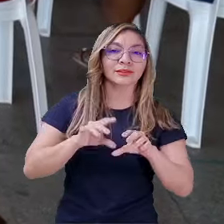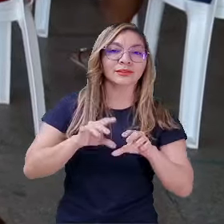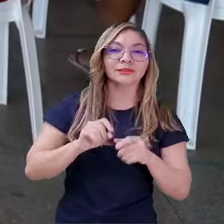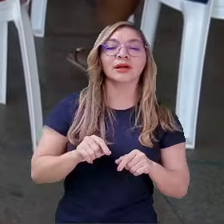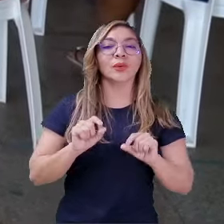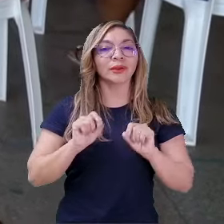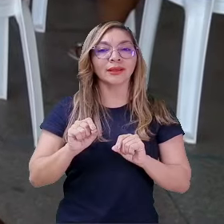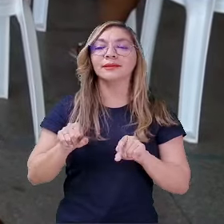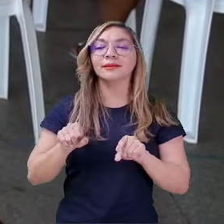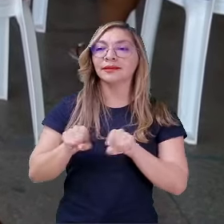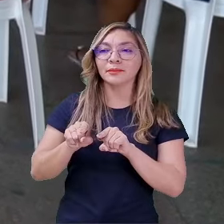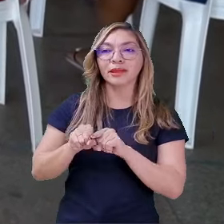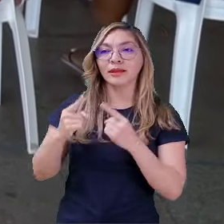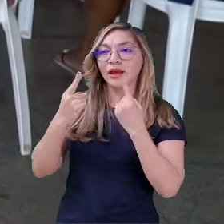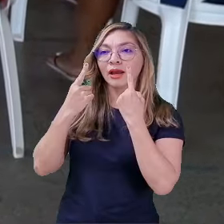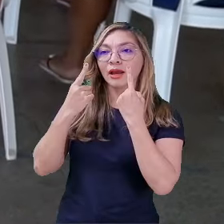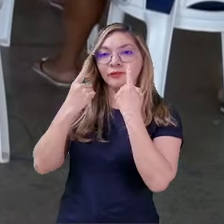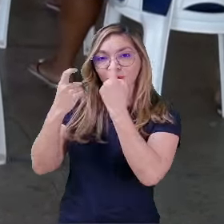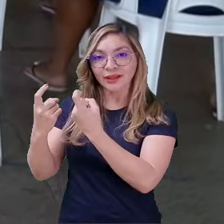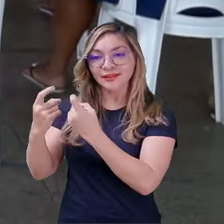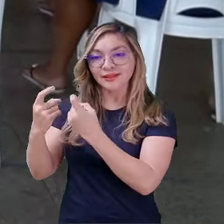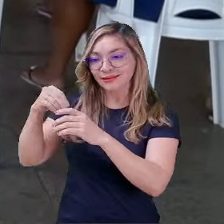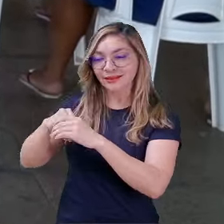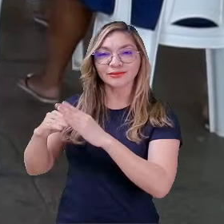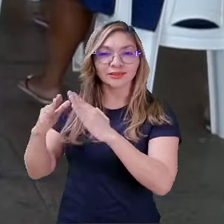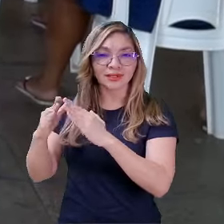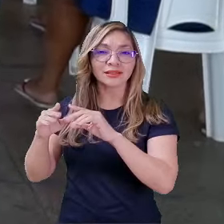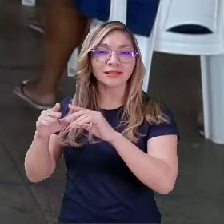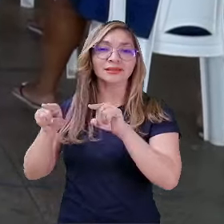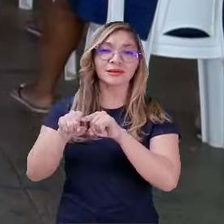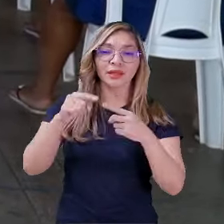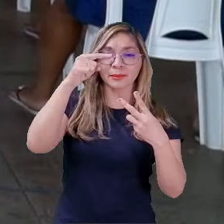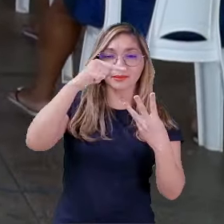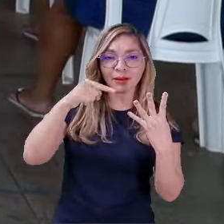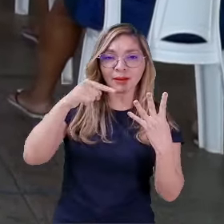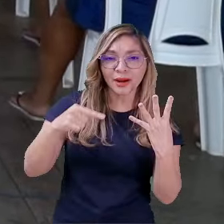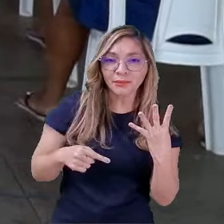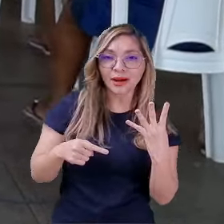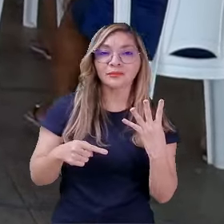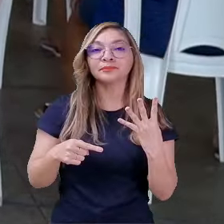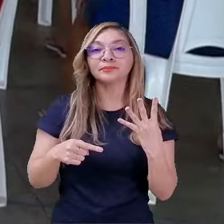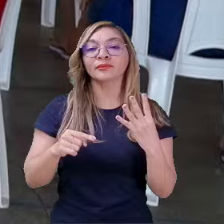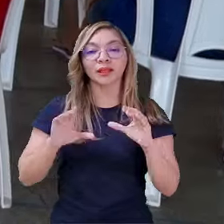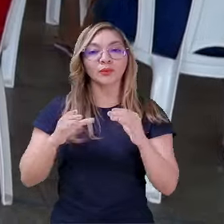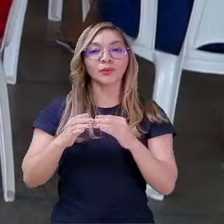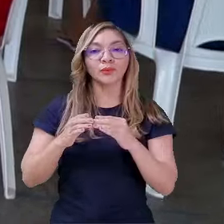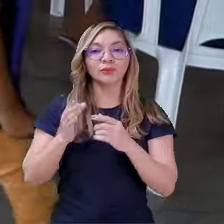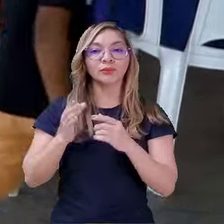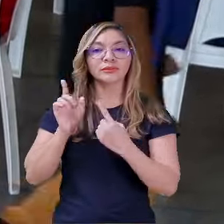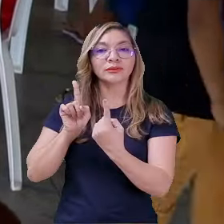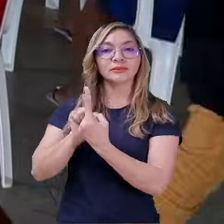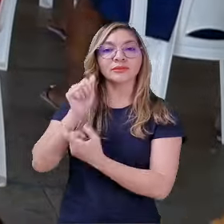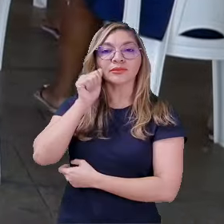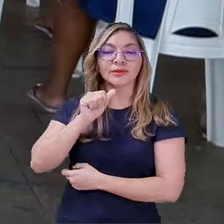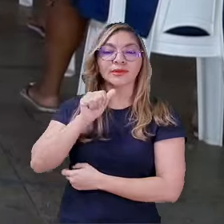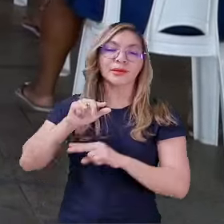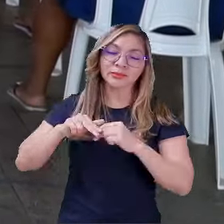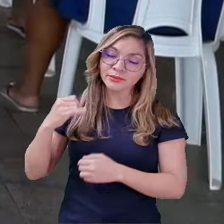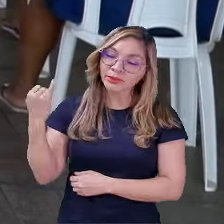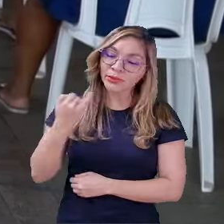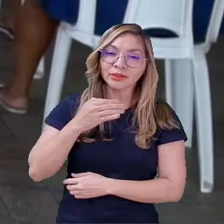serviços que são ofertados pela rede de atendimento à mulher. Então é muito importante a gente chegar nessas comunidades porque